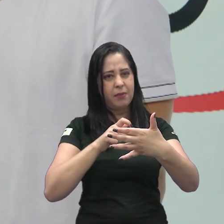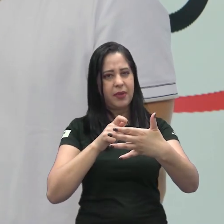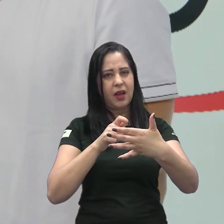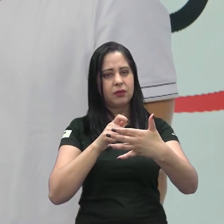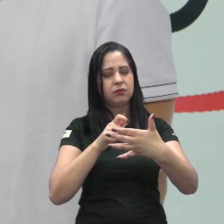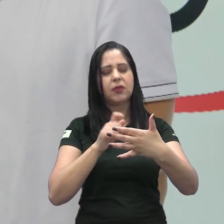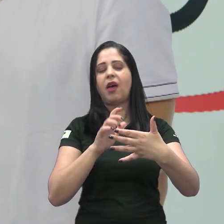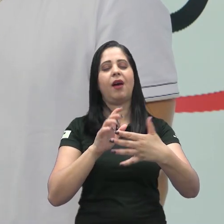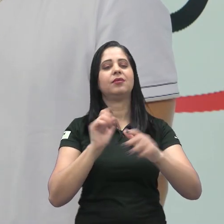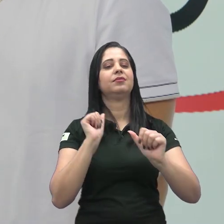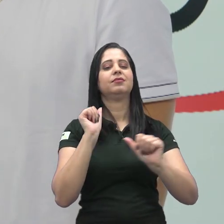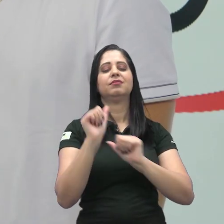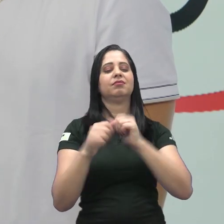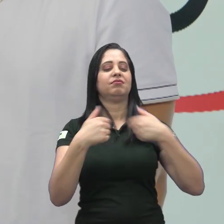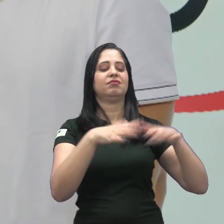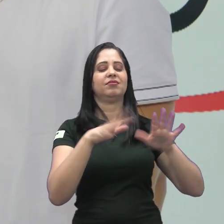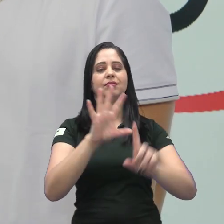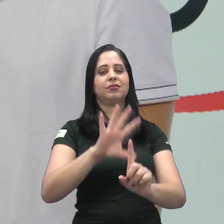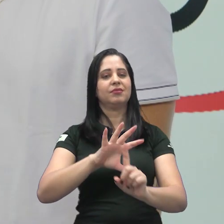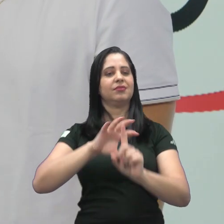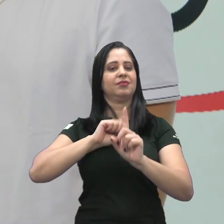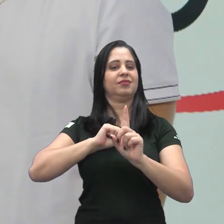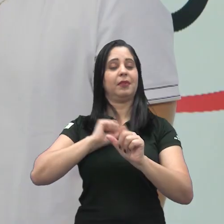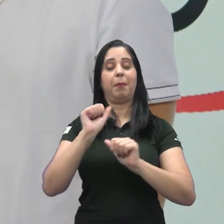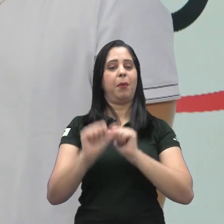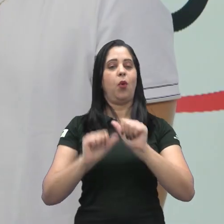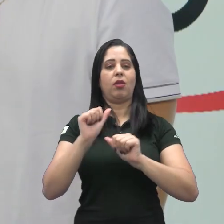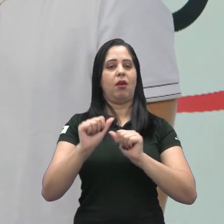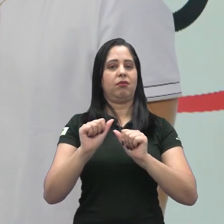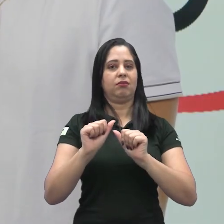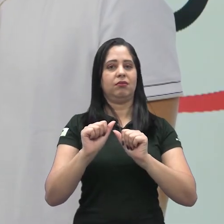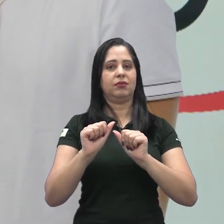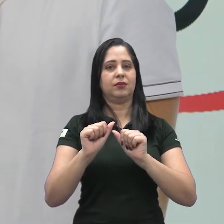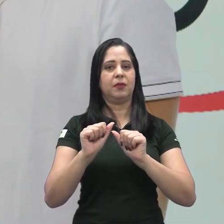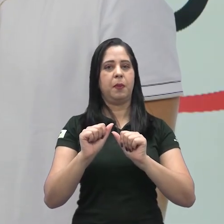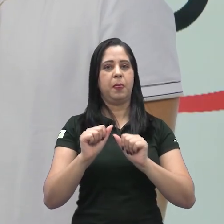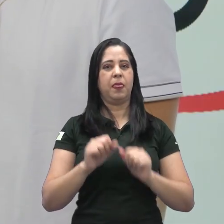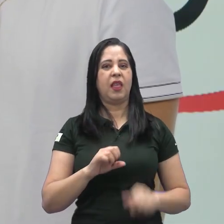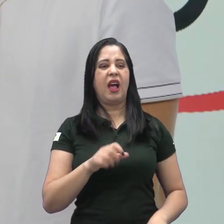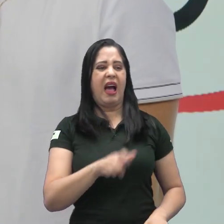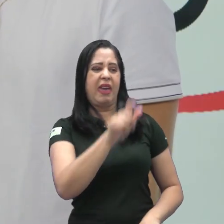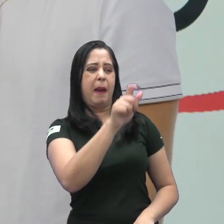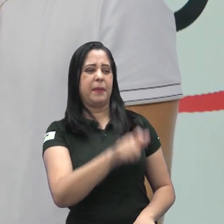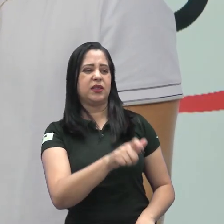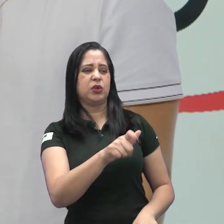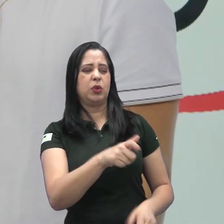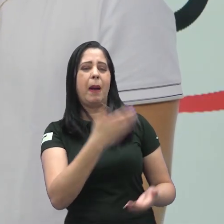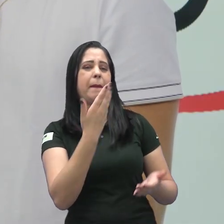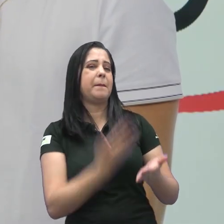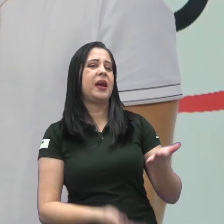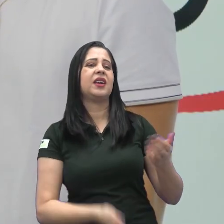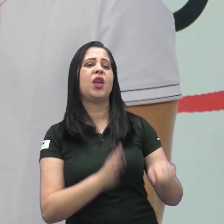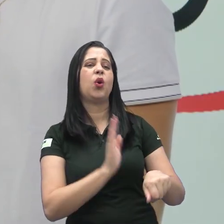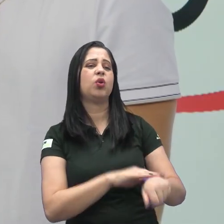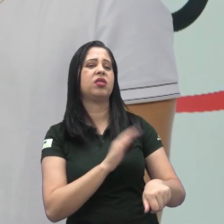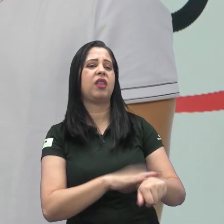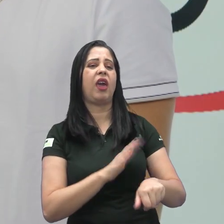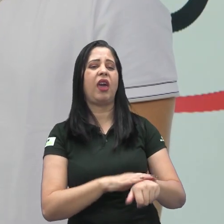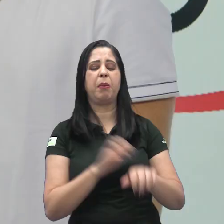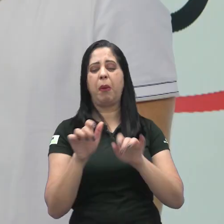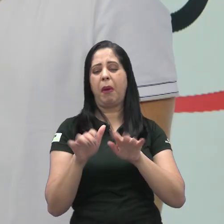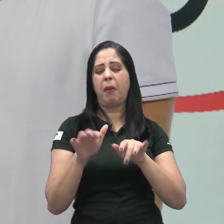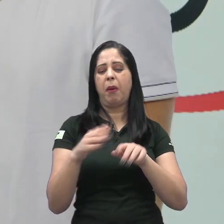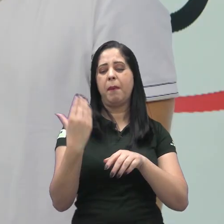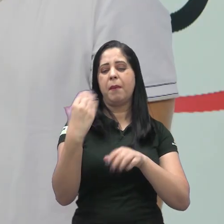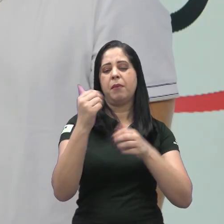Vira inspiração, né? Para virar inspiração pra gente. E, ó, o tempo que a pessoa perdeu lá comentando também uma coisa útil, eu